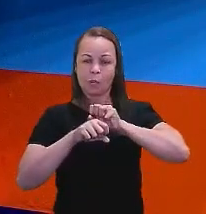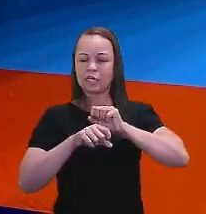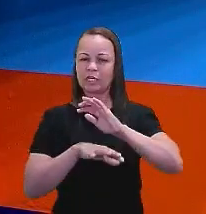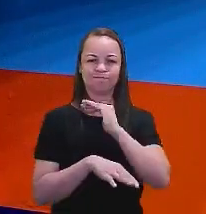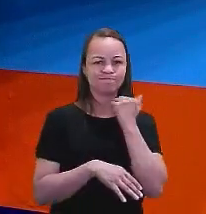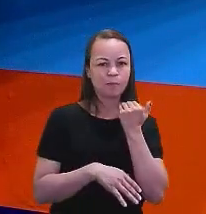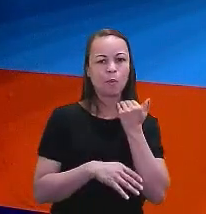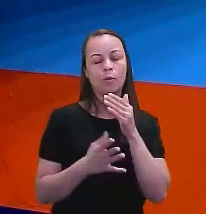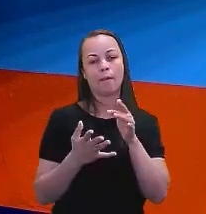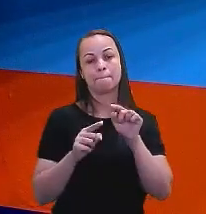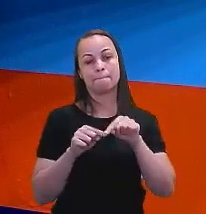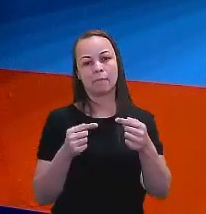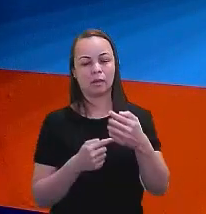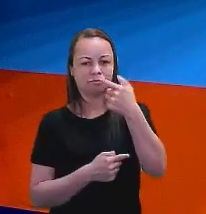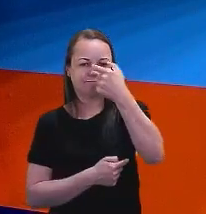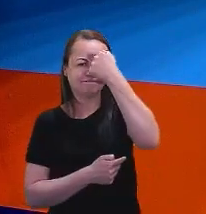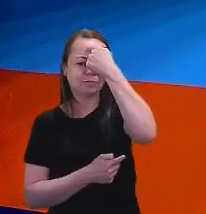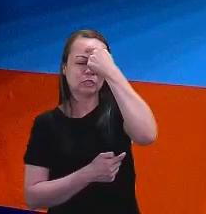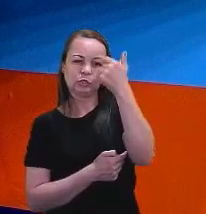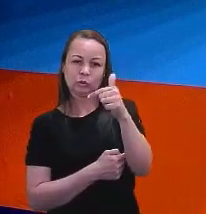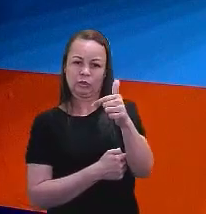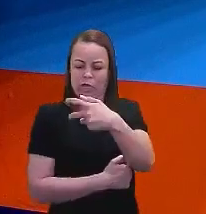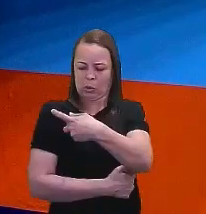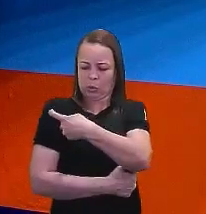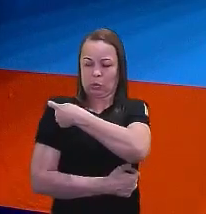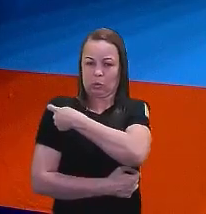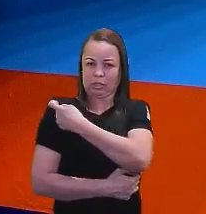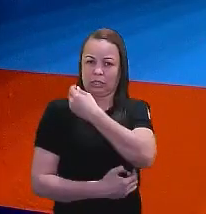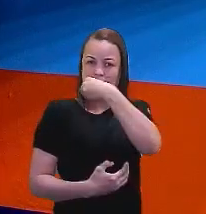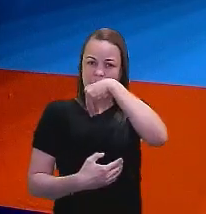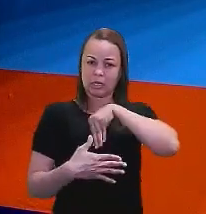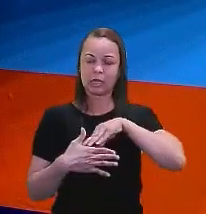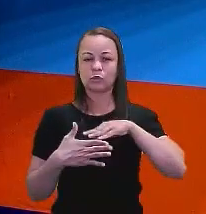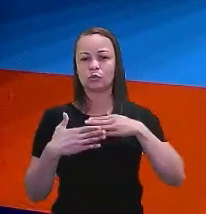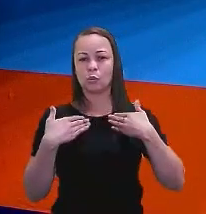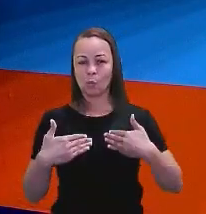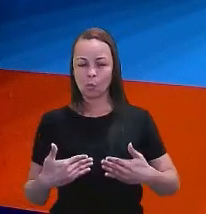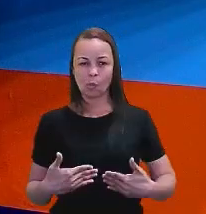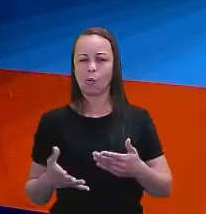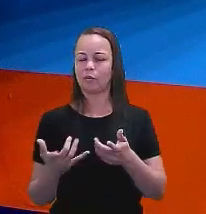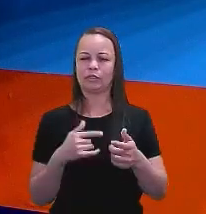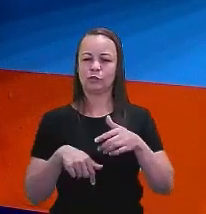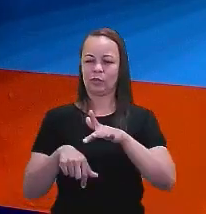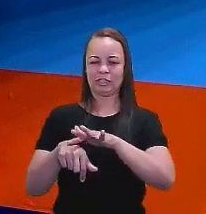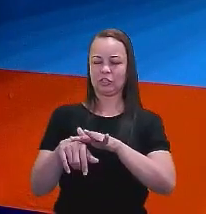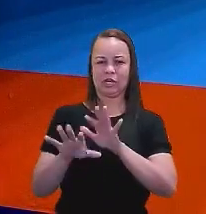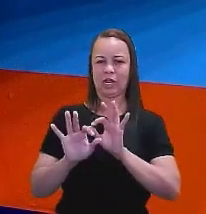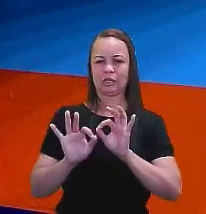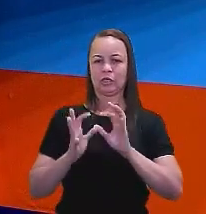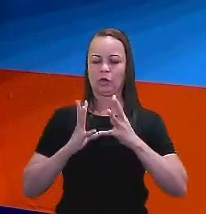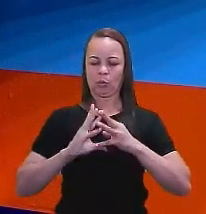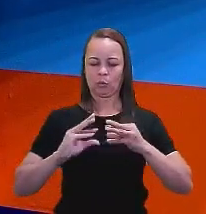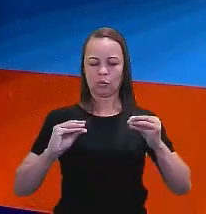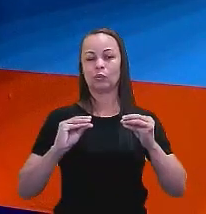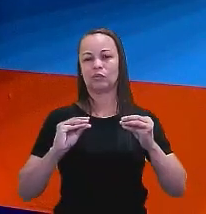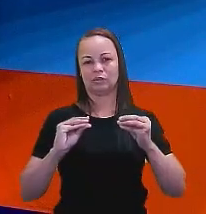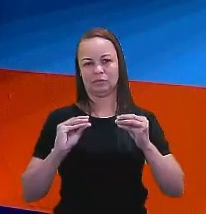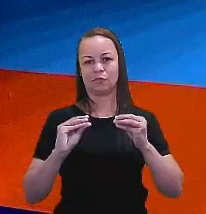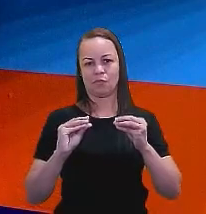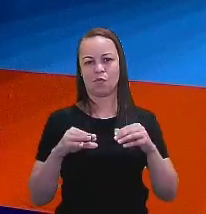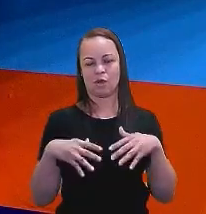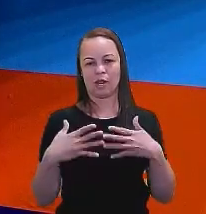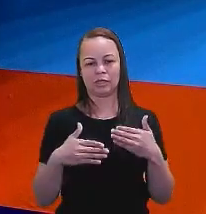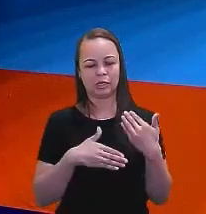tinham consciência que esse líquido estranho que estava sendo injetado não iam deixar eles doentes da varíola, mas eles iam